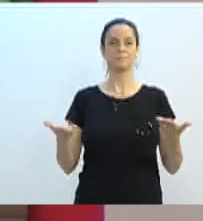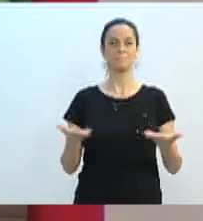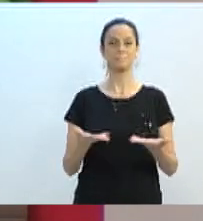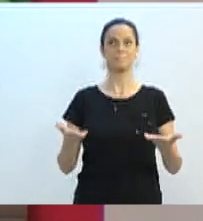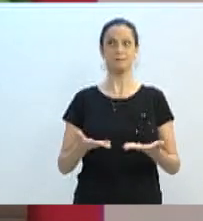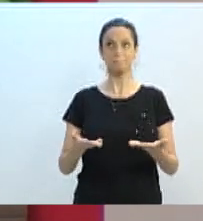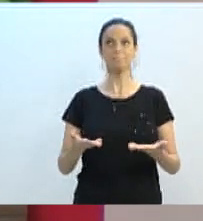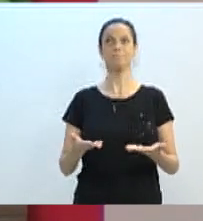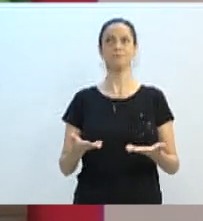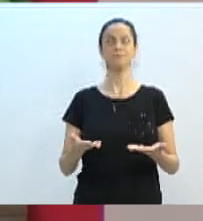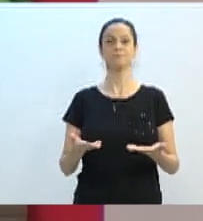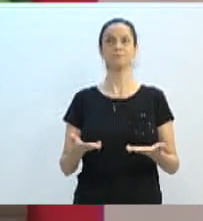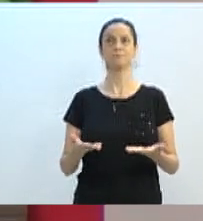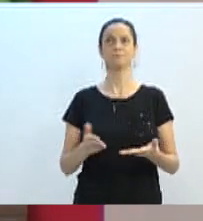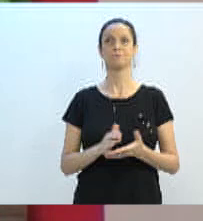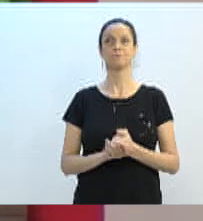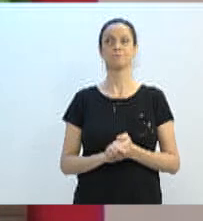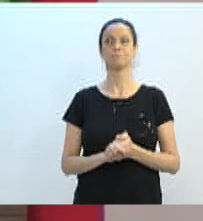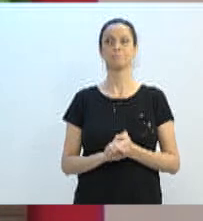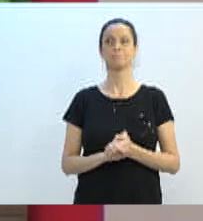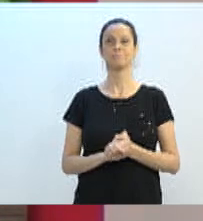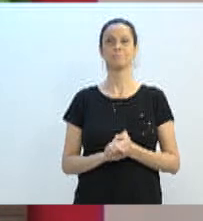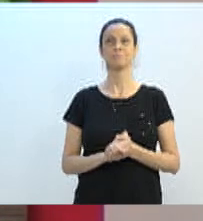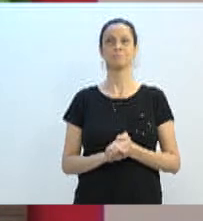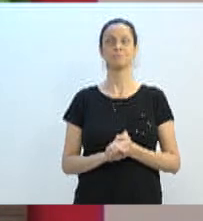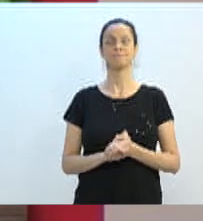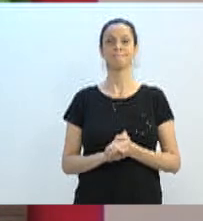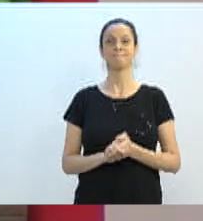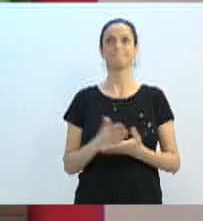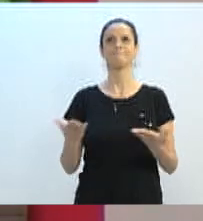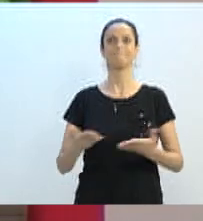Pereira. Não. Opa.